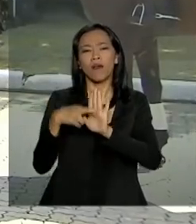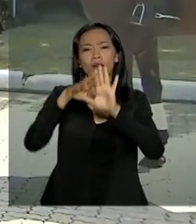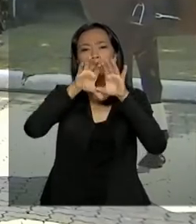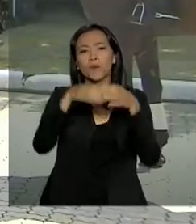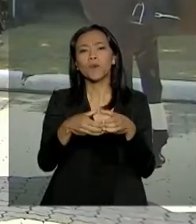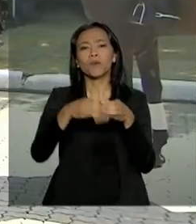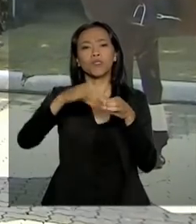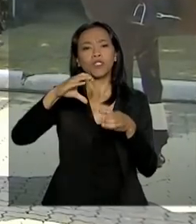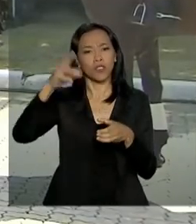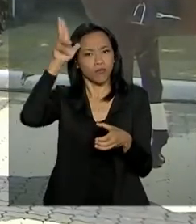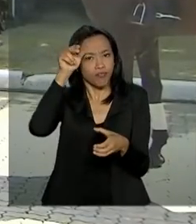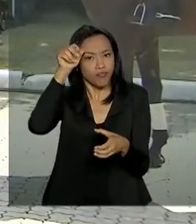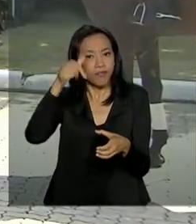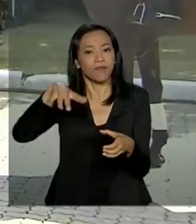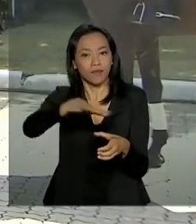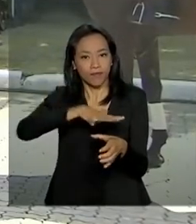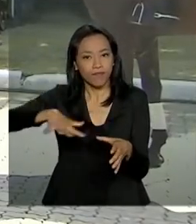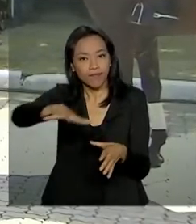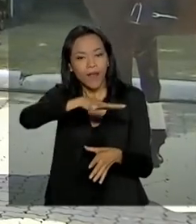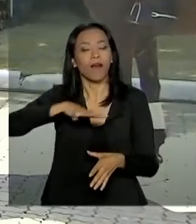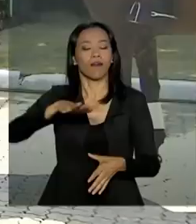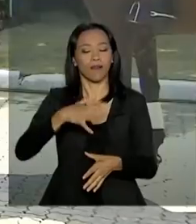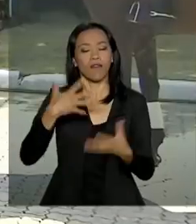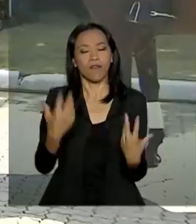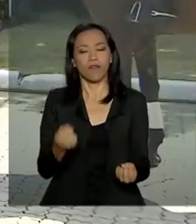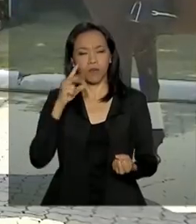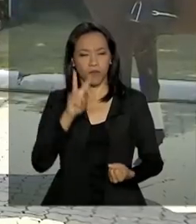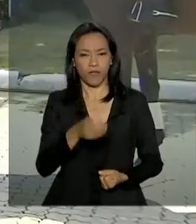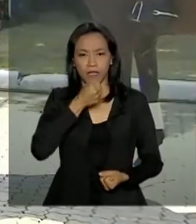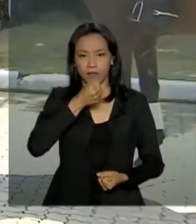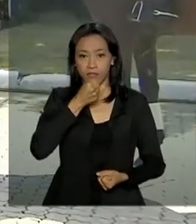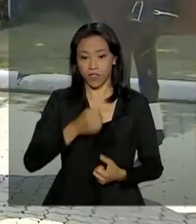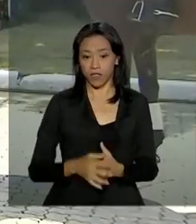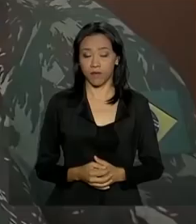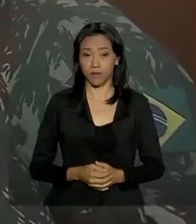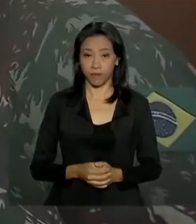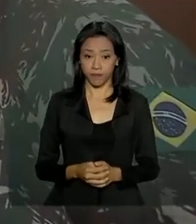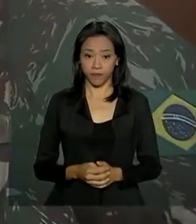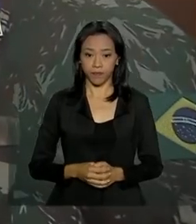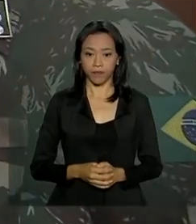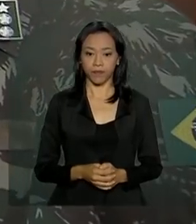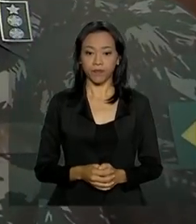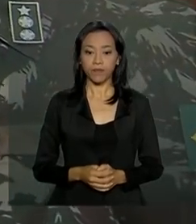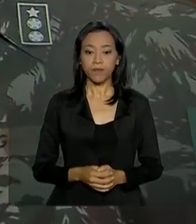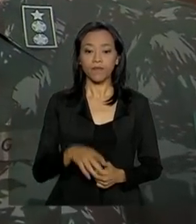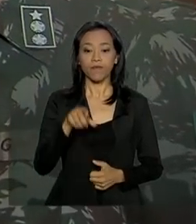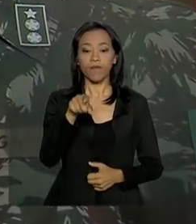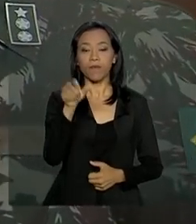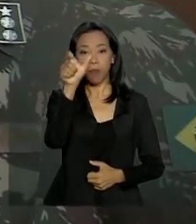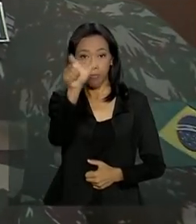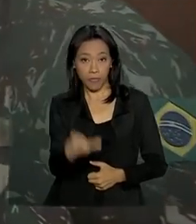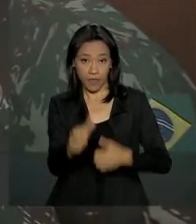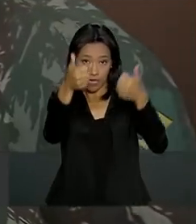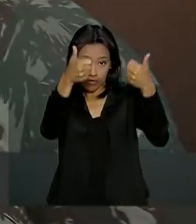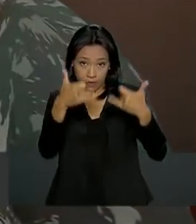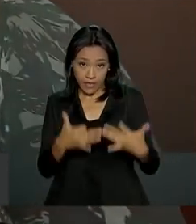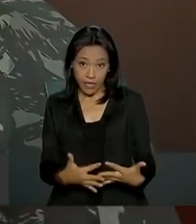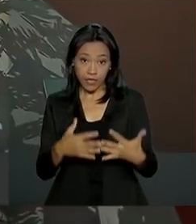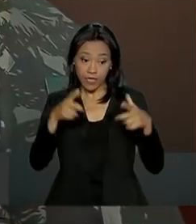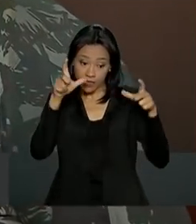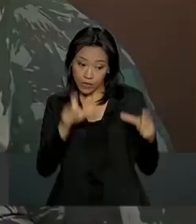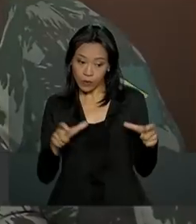Guarda, o Regimento Andrade Neves. Vamos acompanhar a entrevista. O Regimento Andrade Neves é uma das unidades